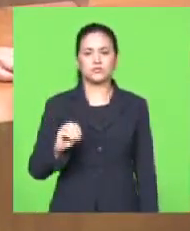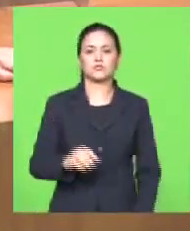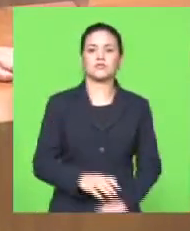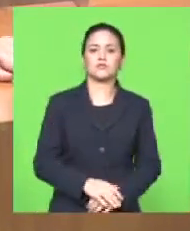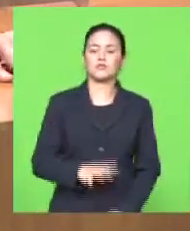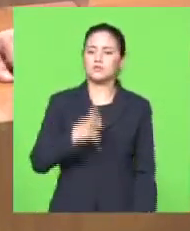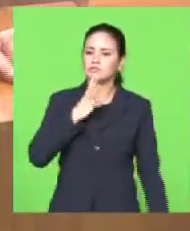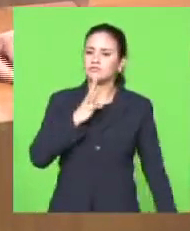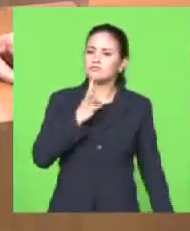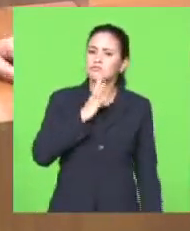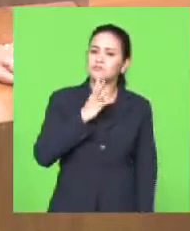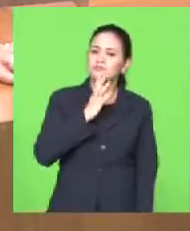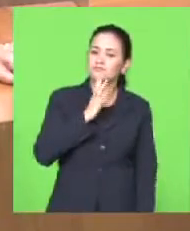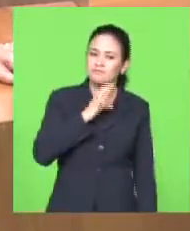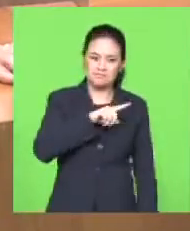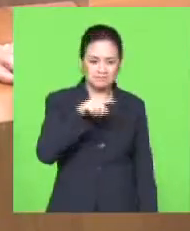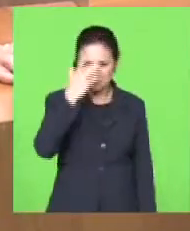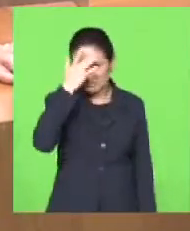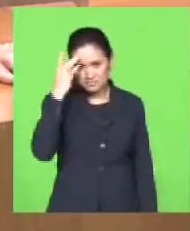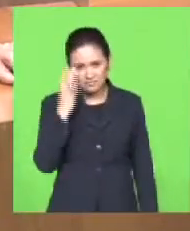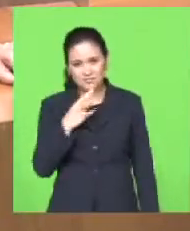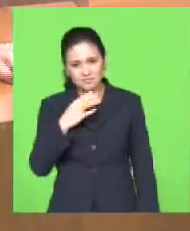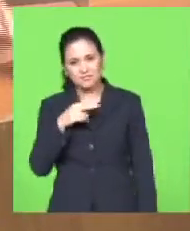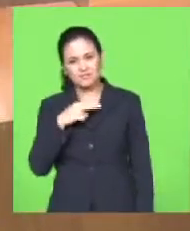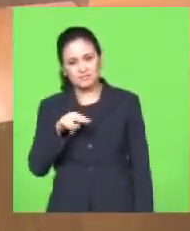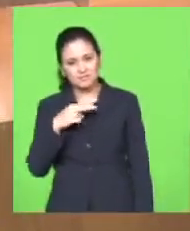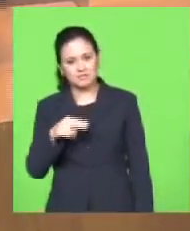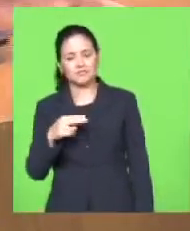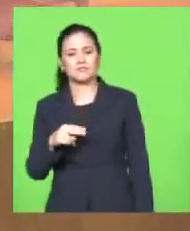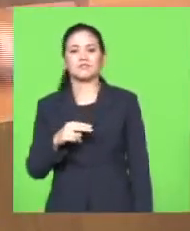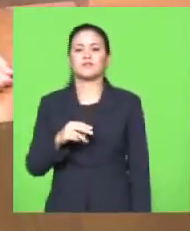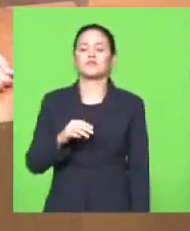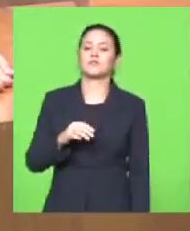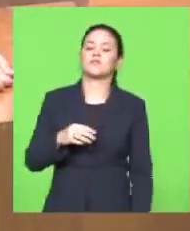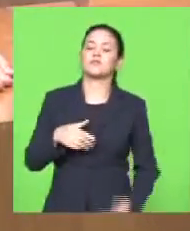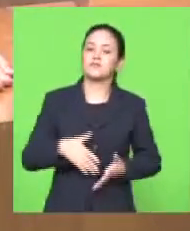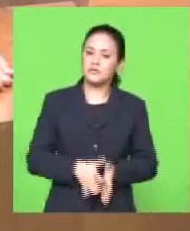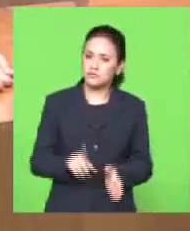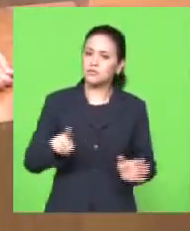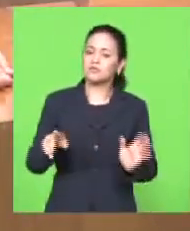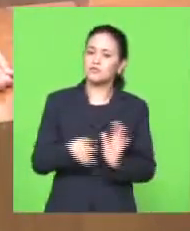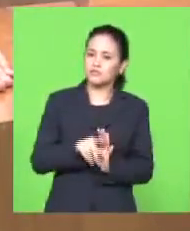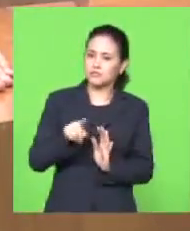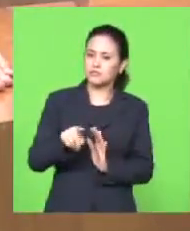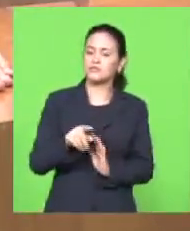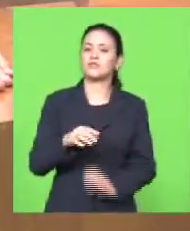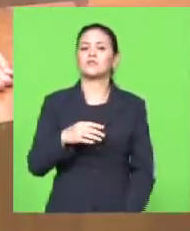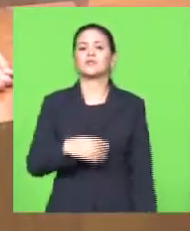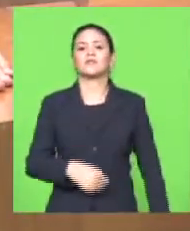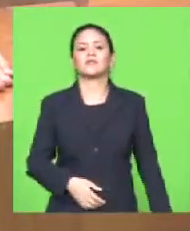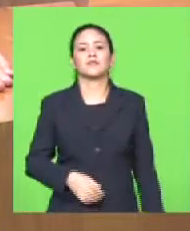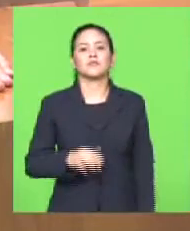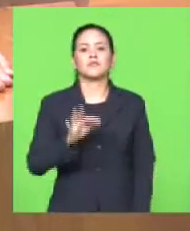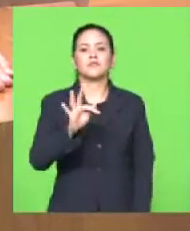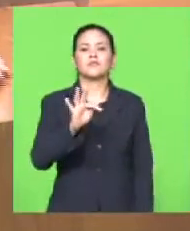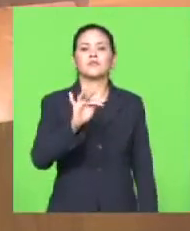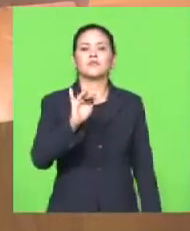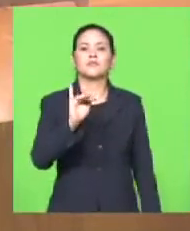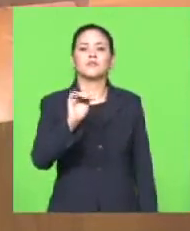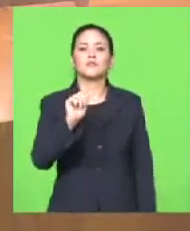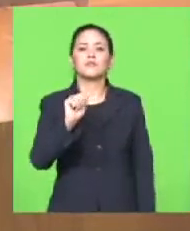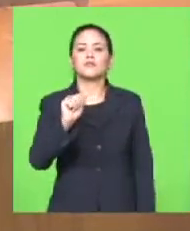conhecido popularmente na nossa cidade, como criado naquele município, como doutor Tião Bonfim, e agora